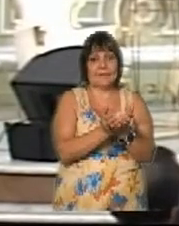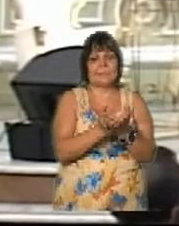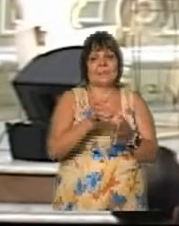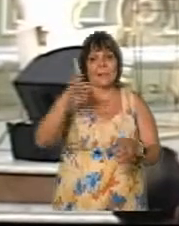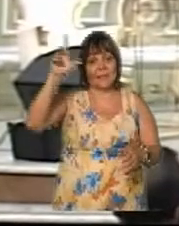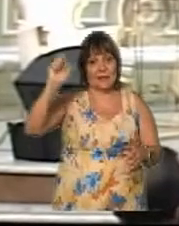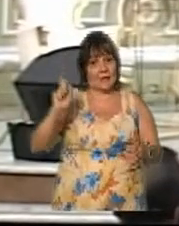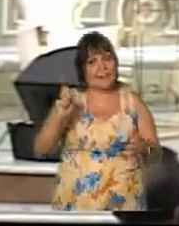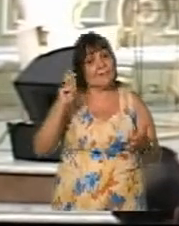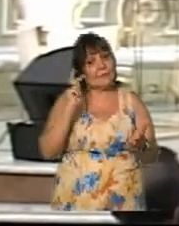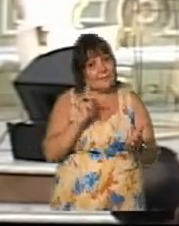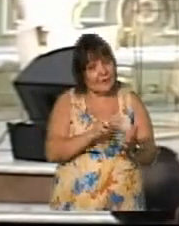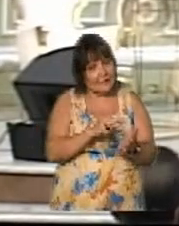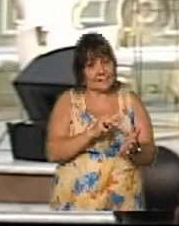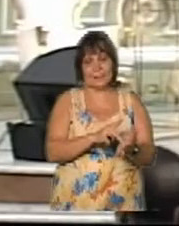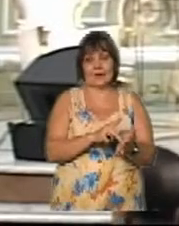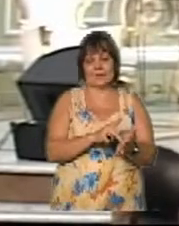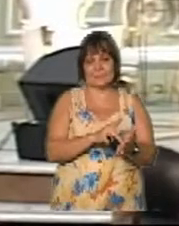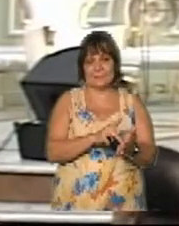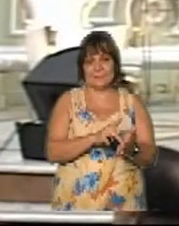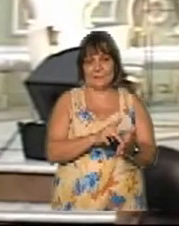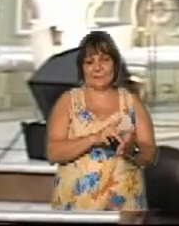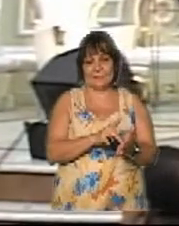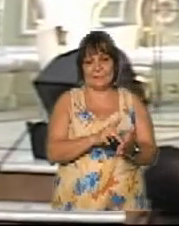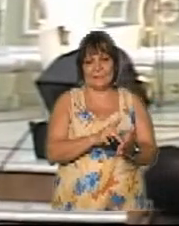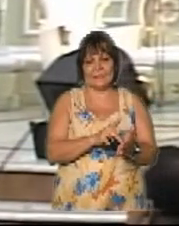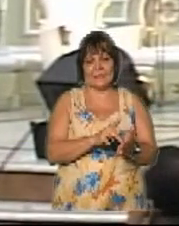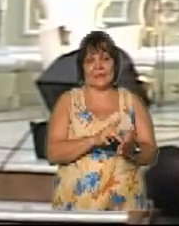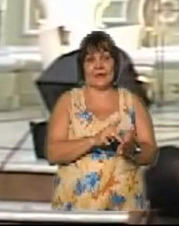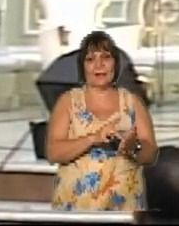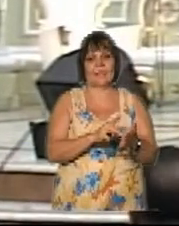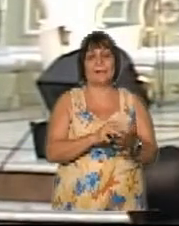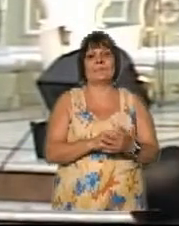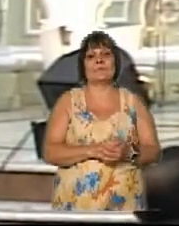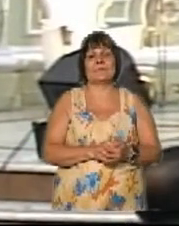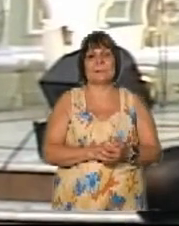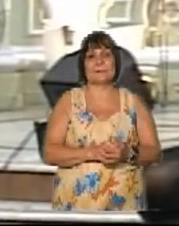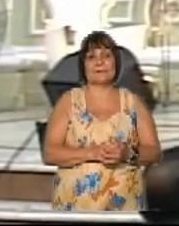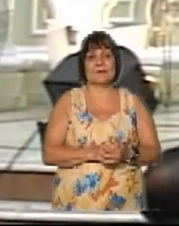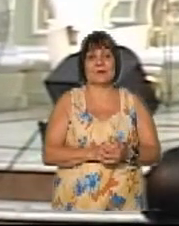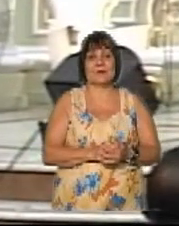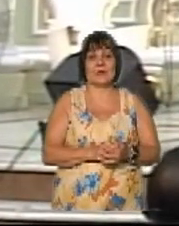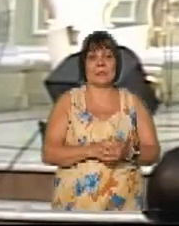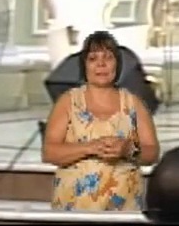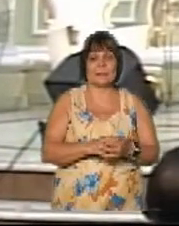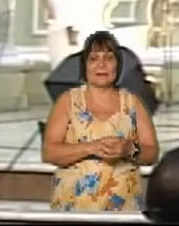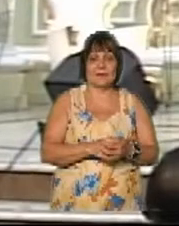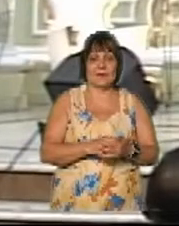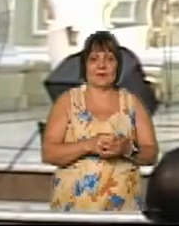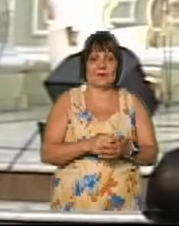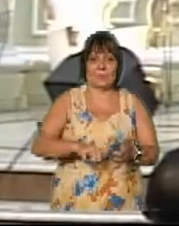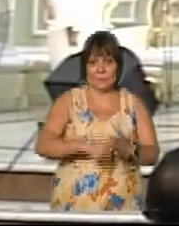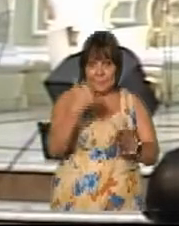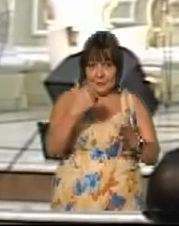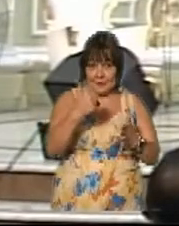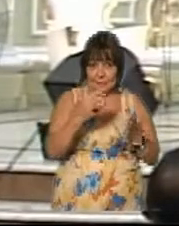milhares e milhares de versículos lá do Antigo Testamento que contradiga o último livro da Bíblia, o Apocalipse.